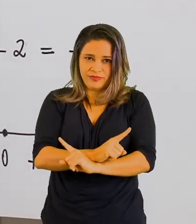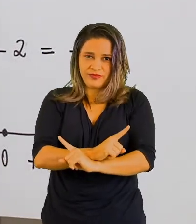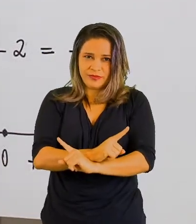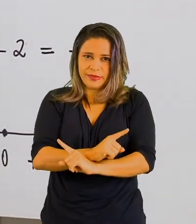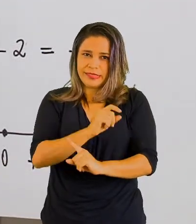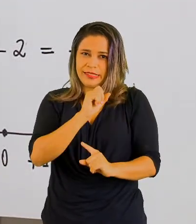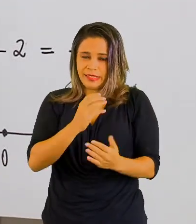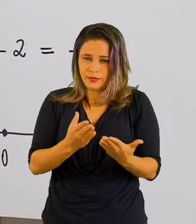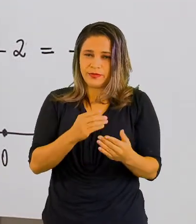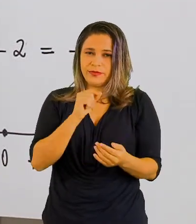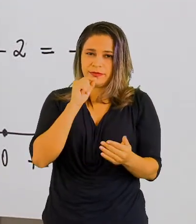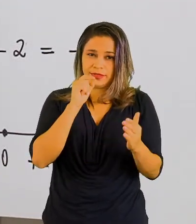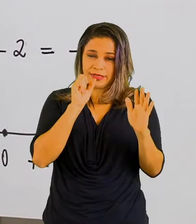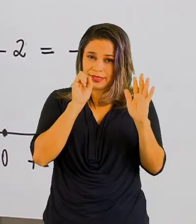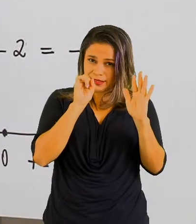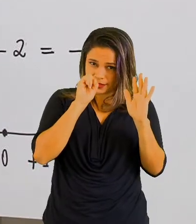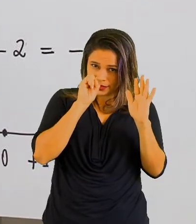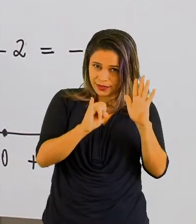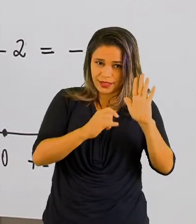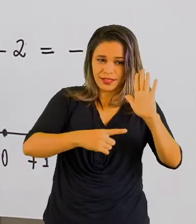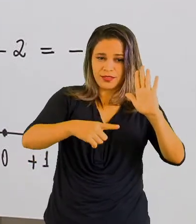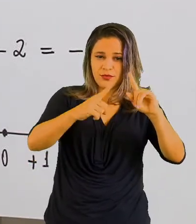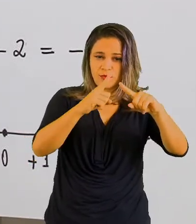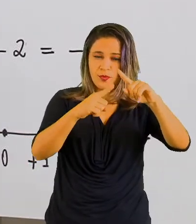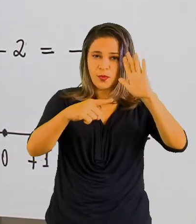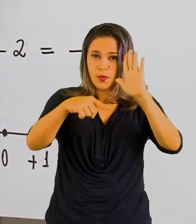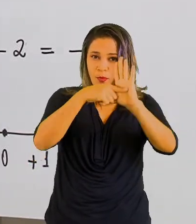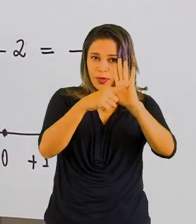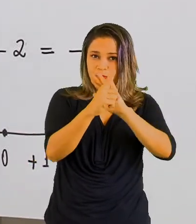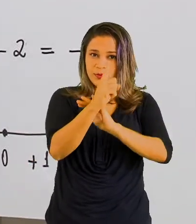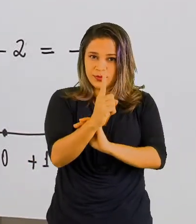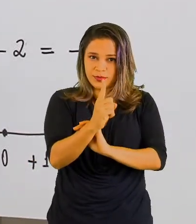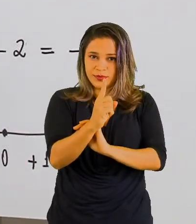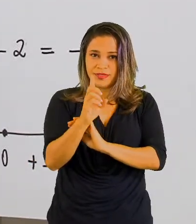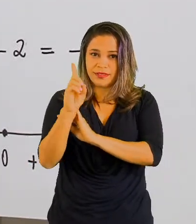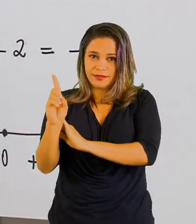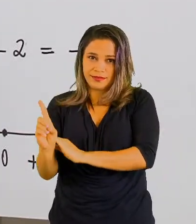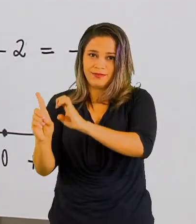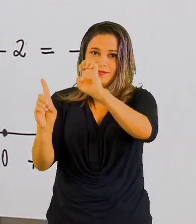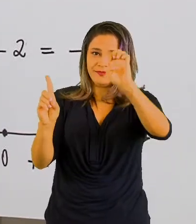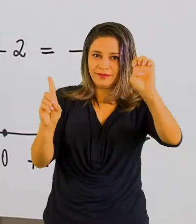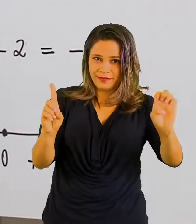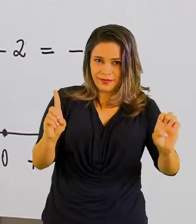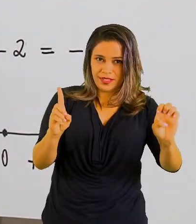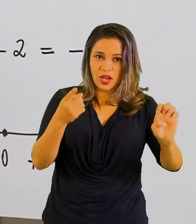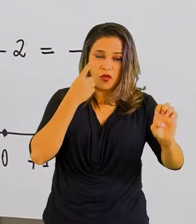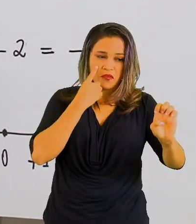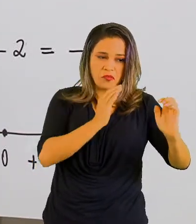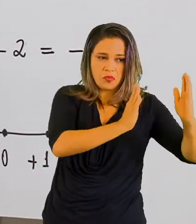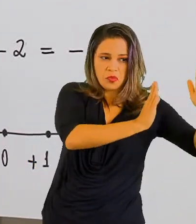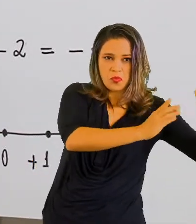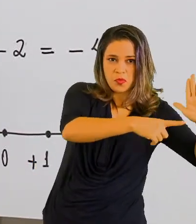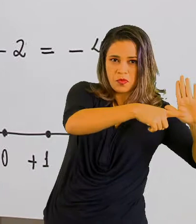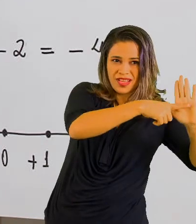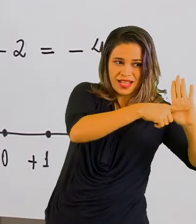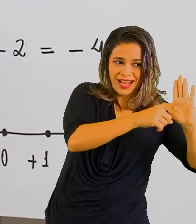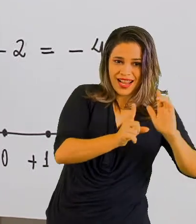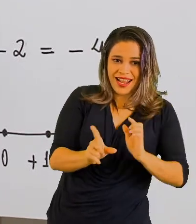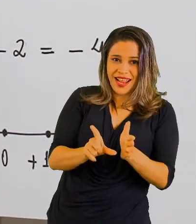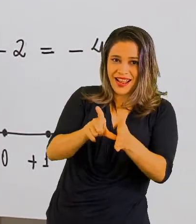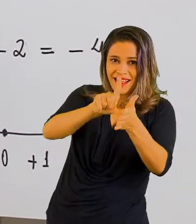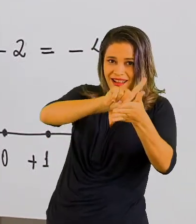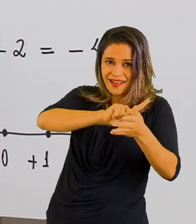o menos 1 era um deslocamento da direita para a esquerda, como eu tenho esse sinal negativo antes dos